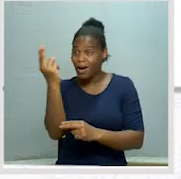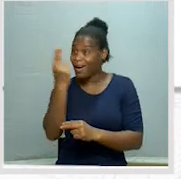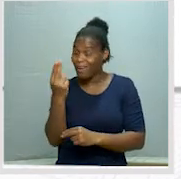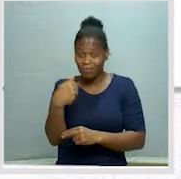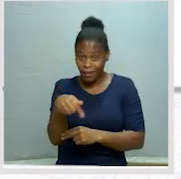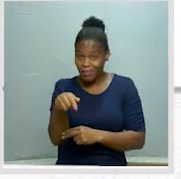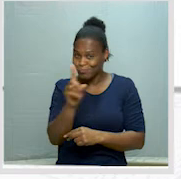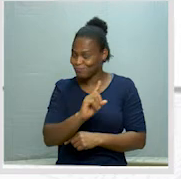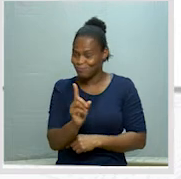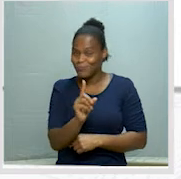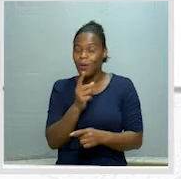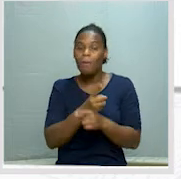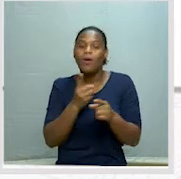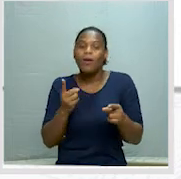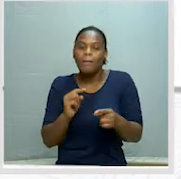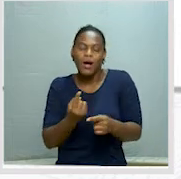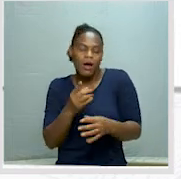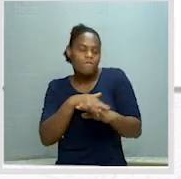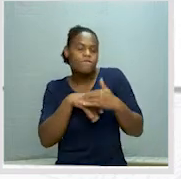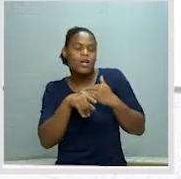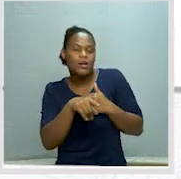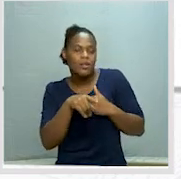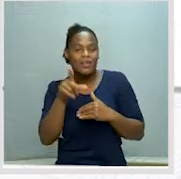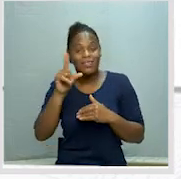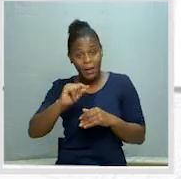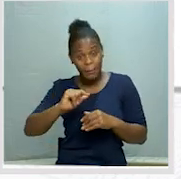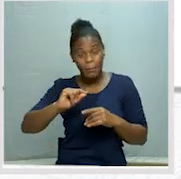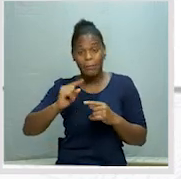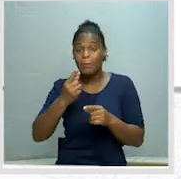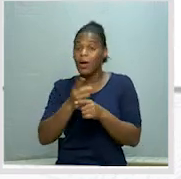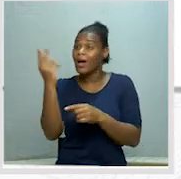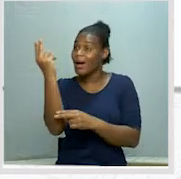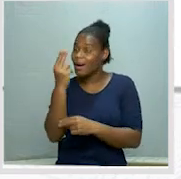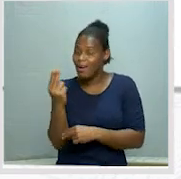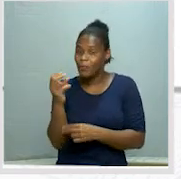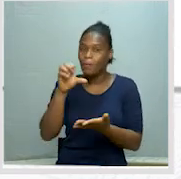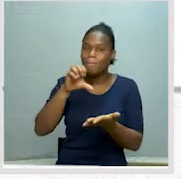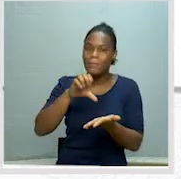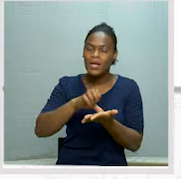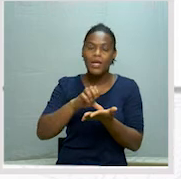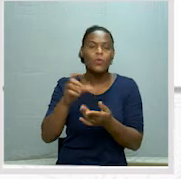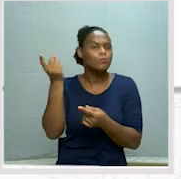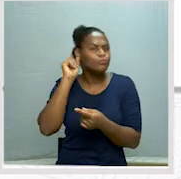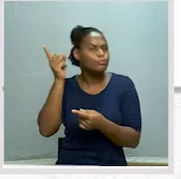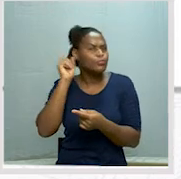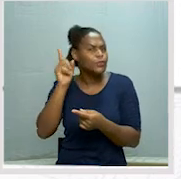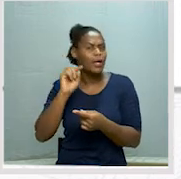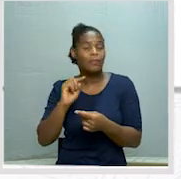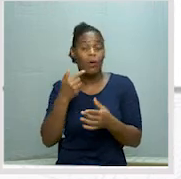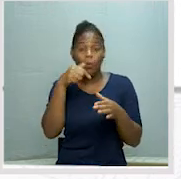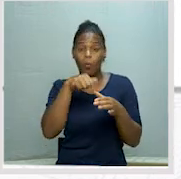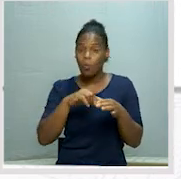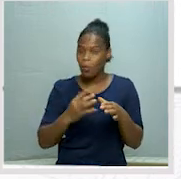homem. Para quê? Para o conceber. E, por sua vez, a arte é o meio